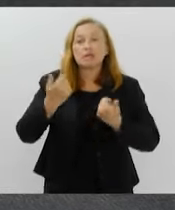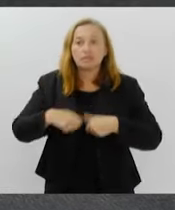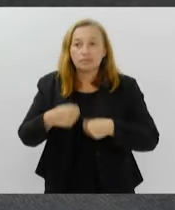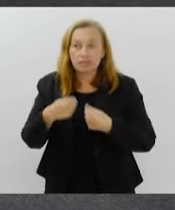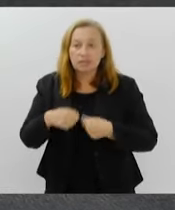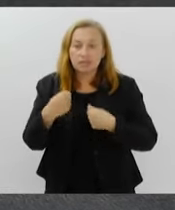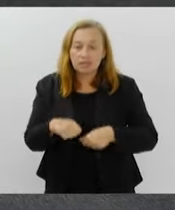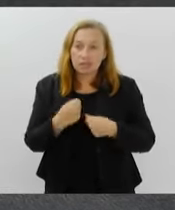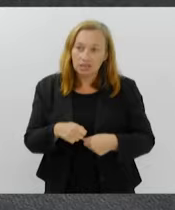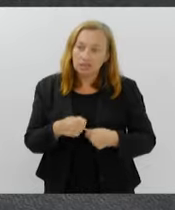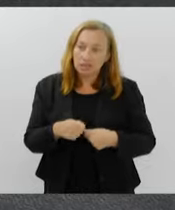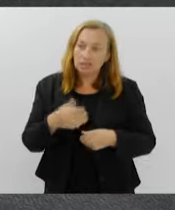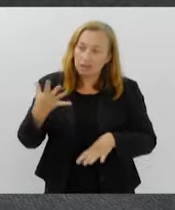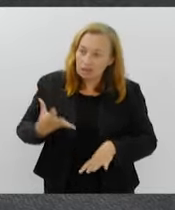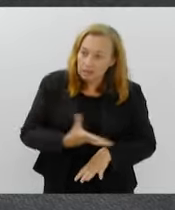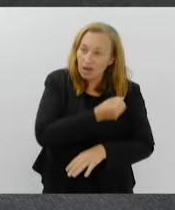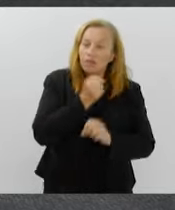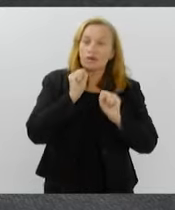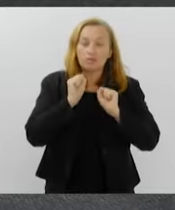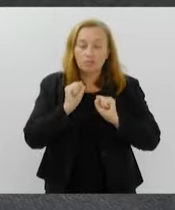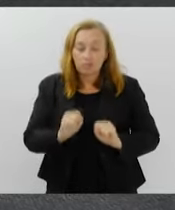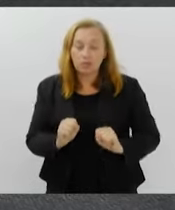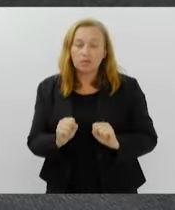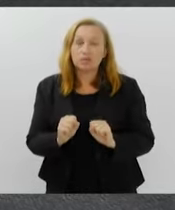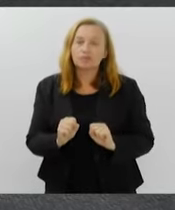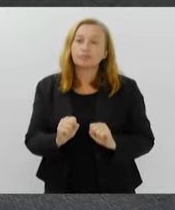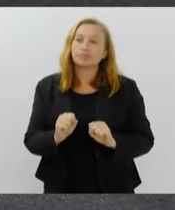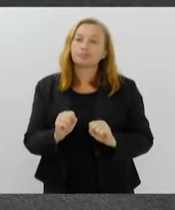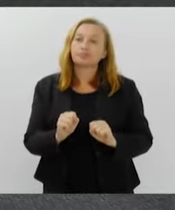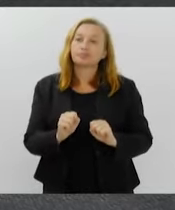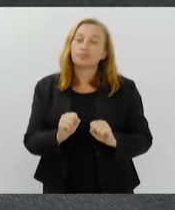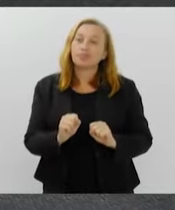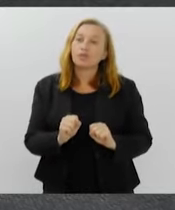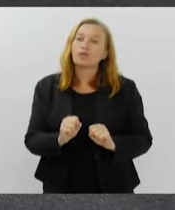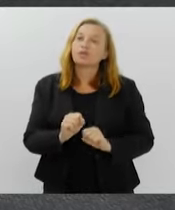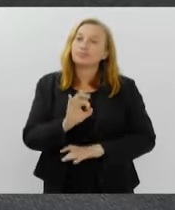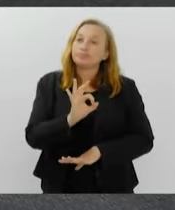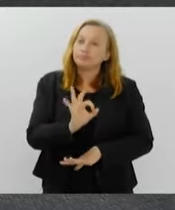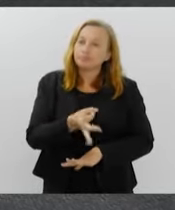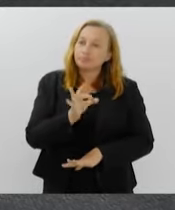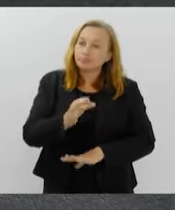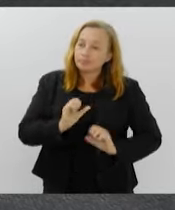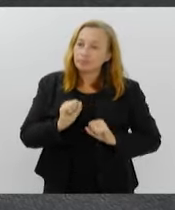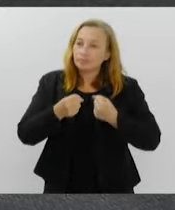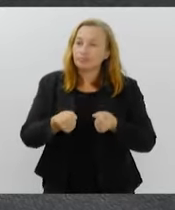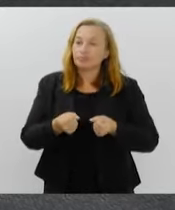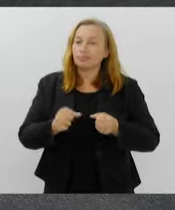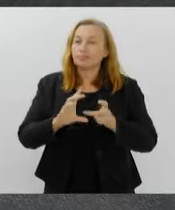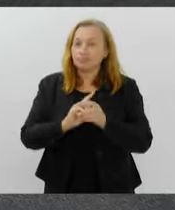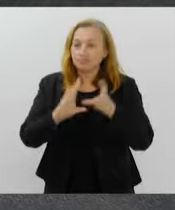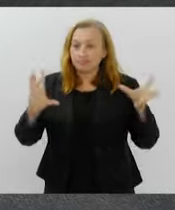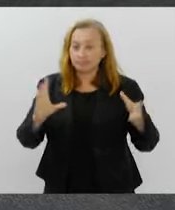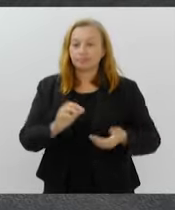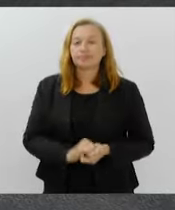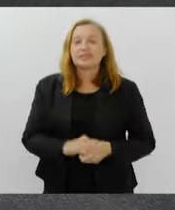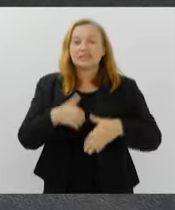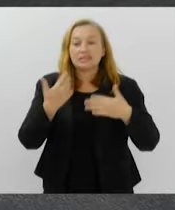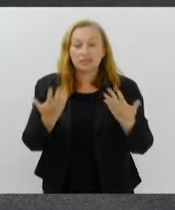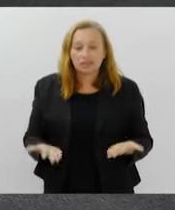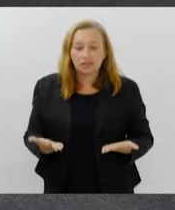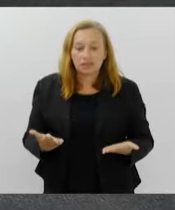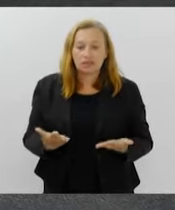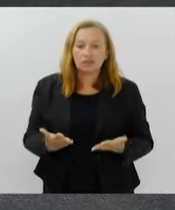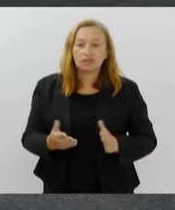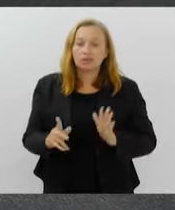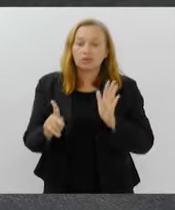resgatada para que a gente possa eh assumir de fato a defesa da nossa democracia então Eh